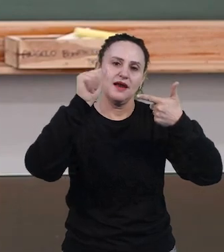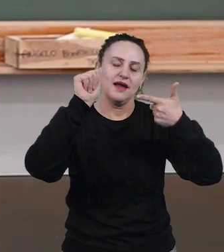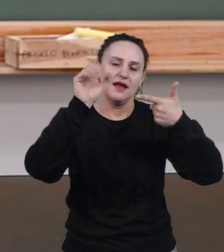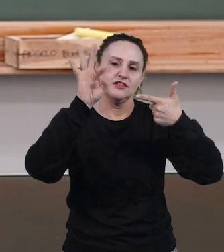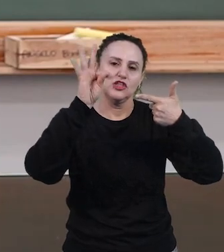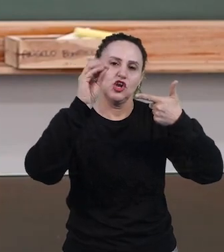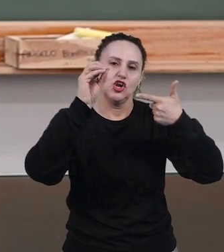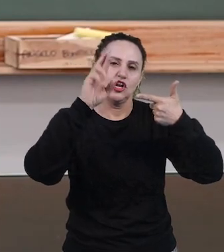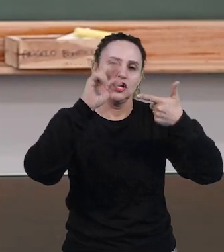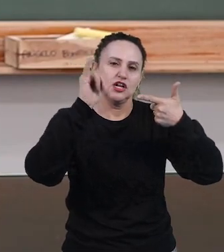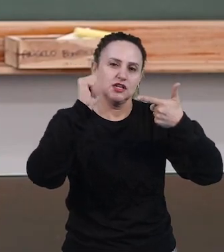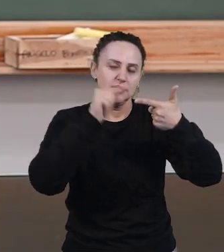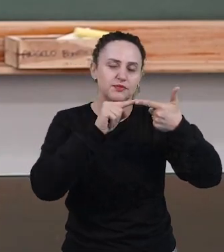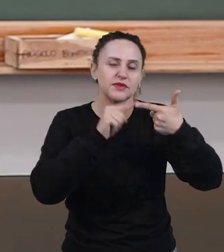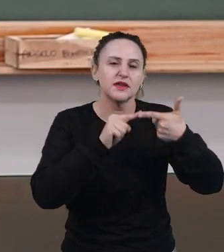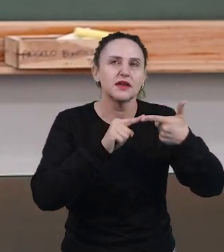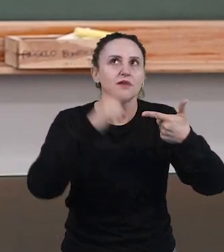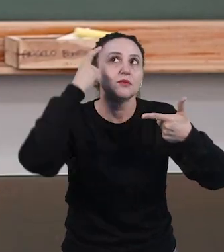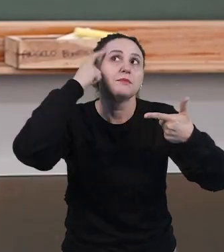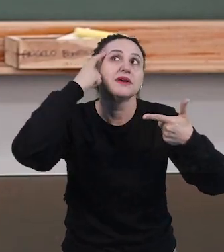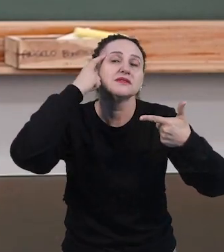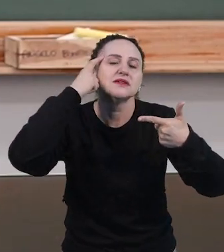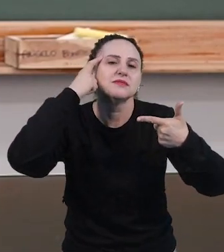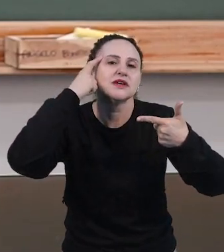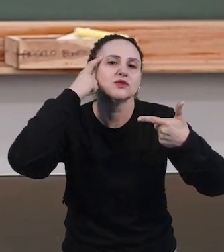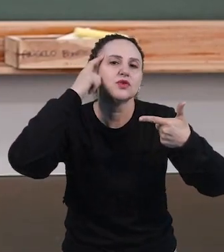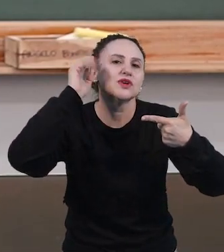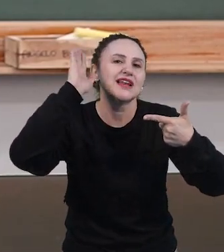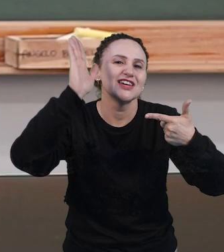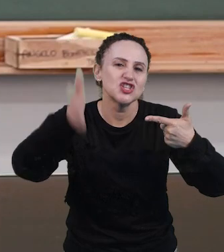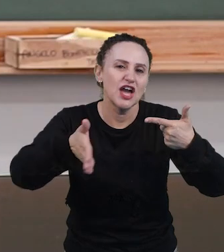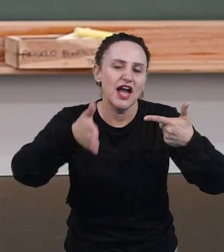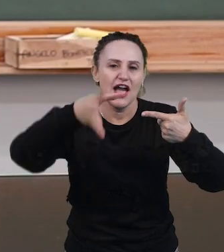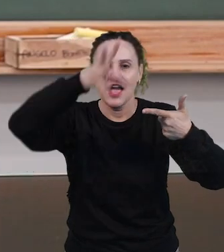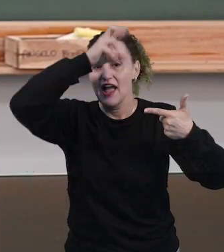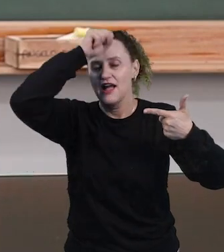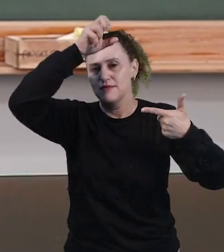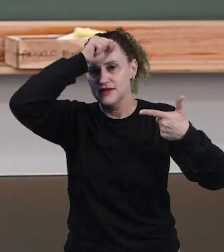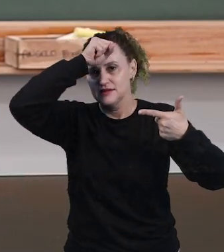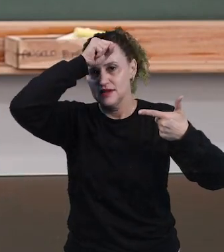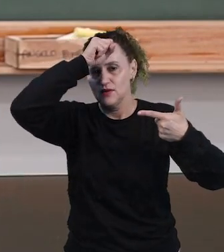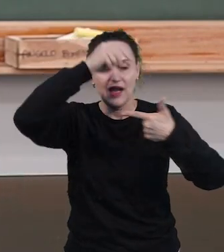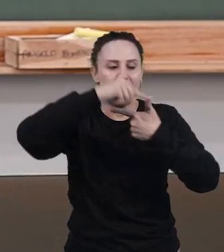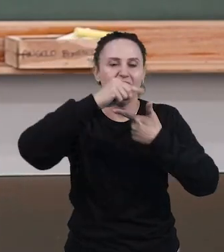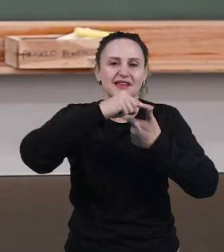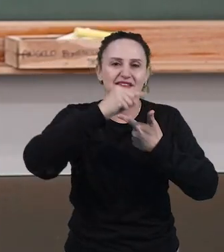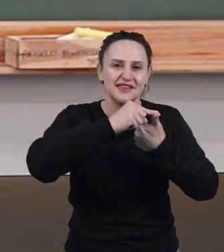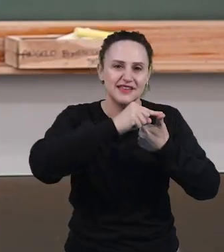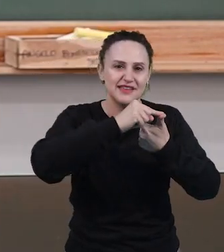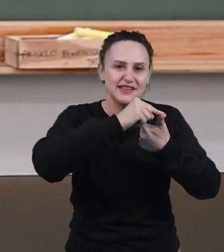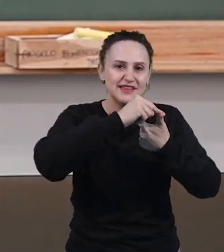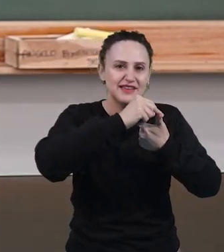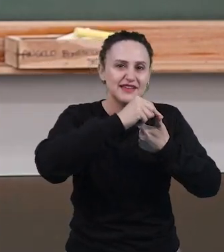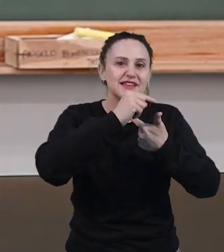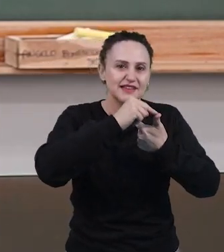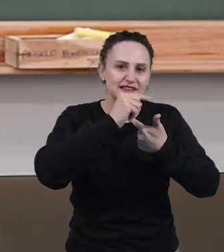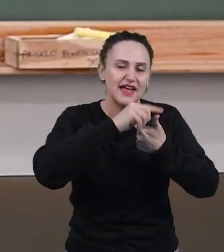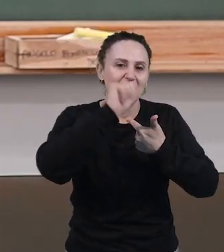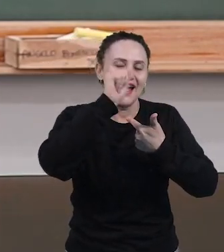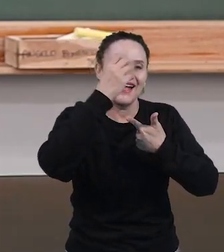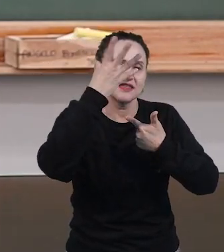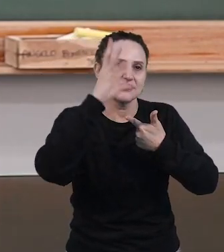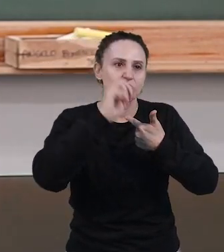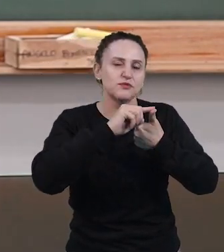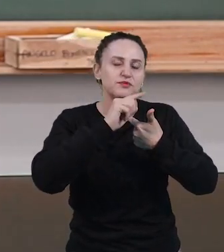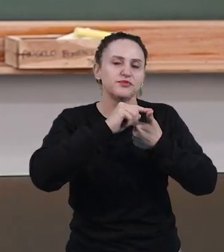plano do pensamento o que ela aprendeu na ação, nesses primeiros anos de vida, né? Nesse primeiro ano e pouco de vida,